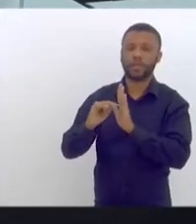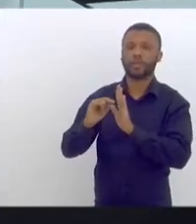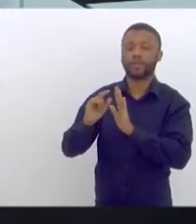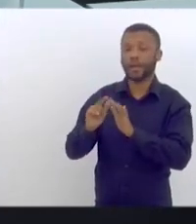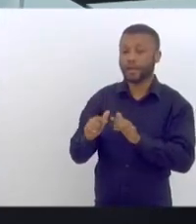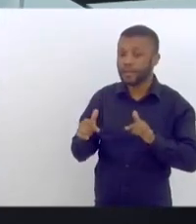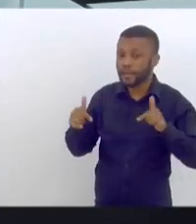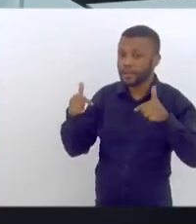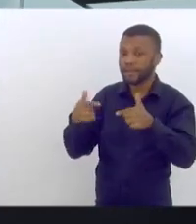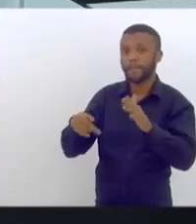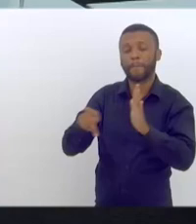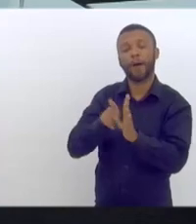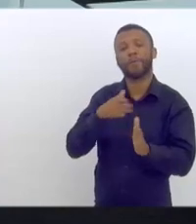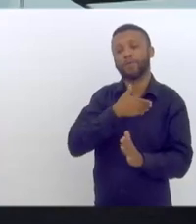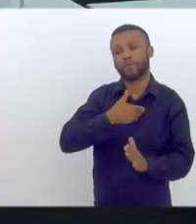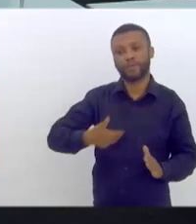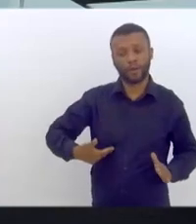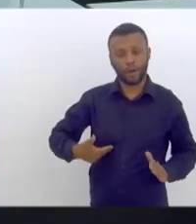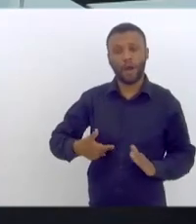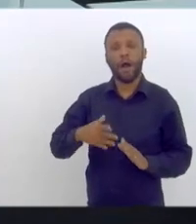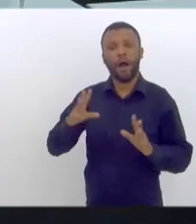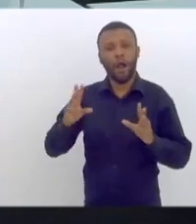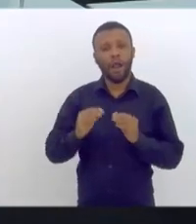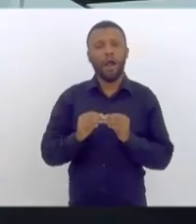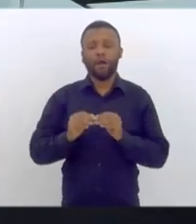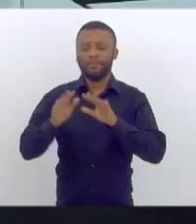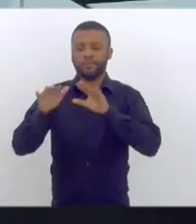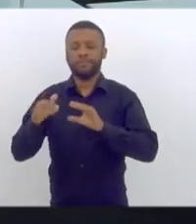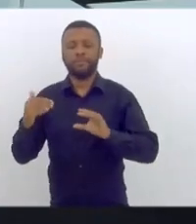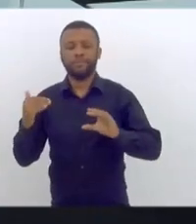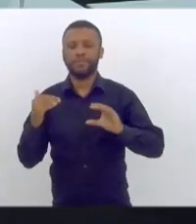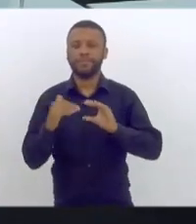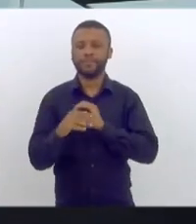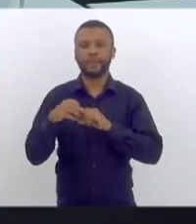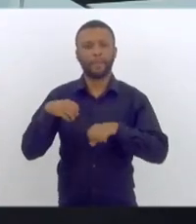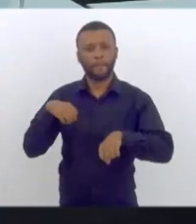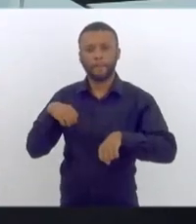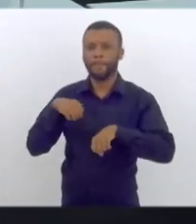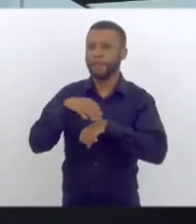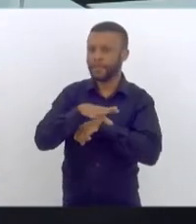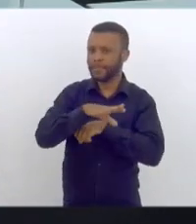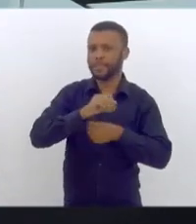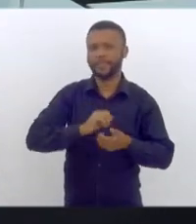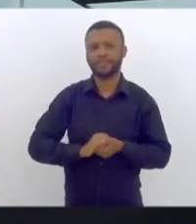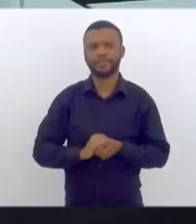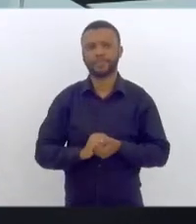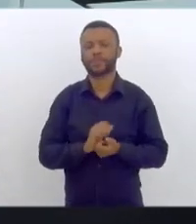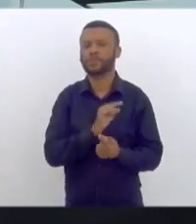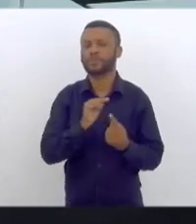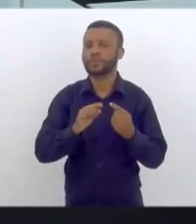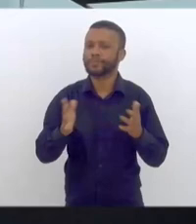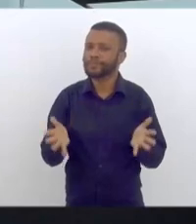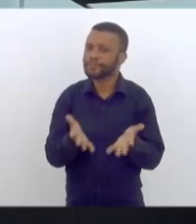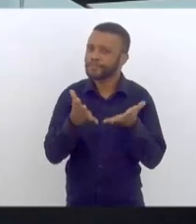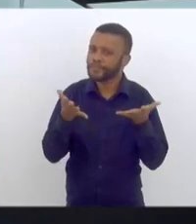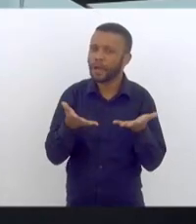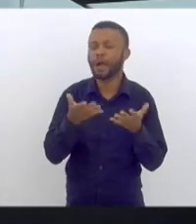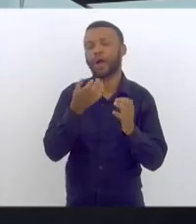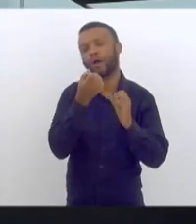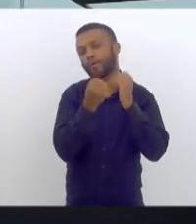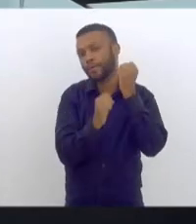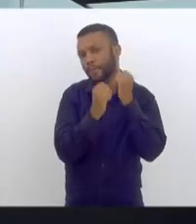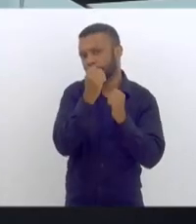iniciativa do governador então uma mensagem e o objetivo é justamente fomentar pequeno médio empresário